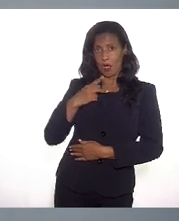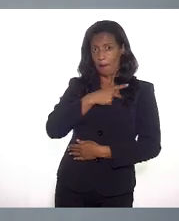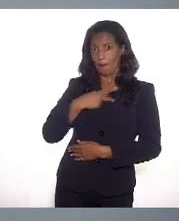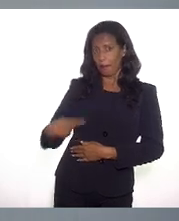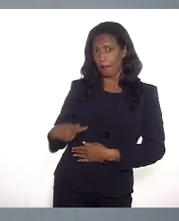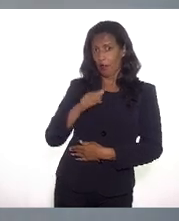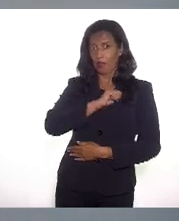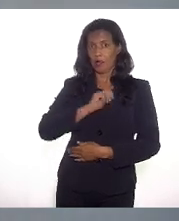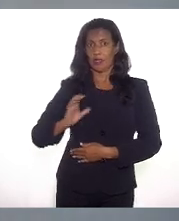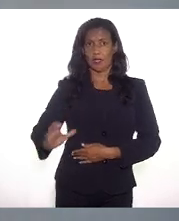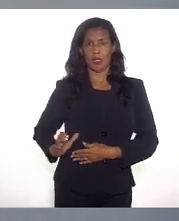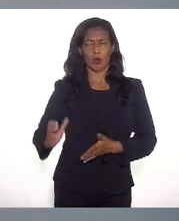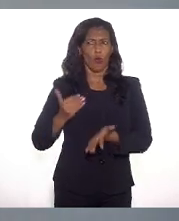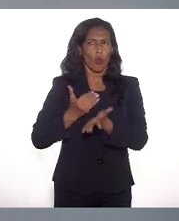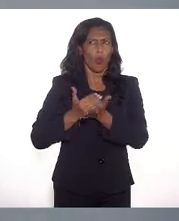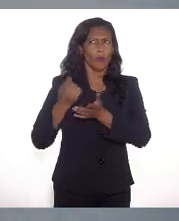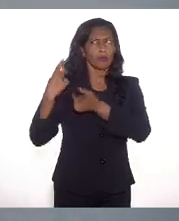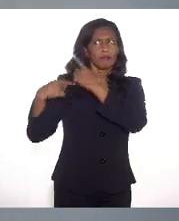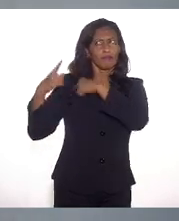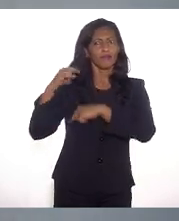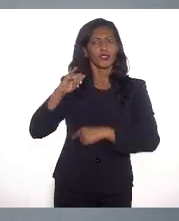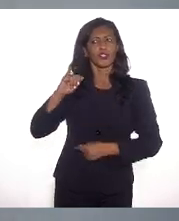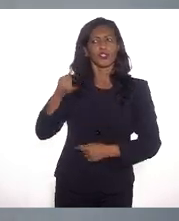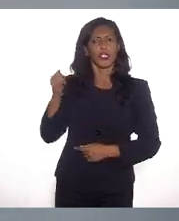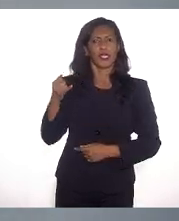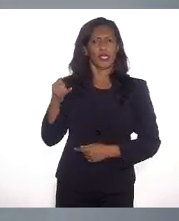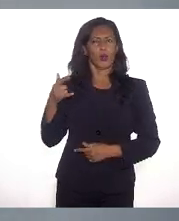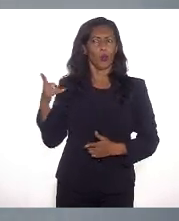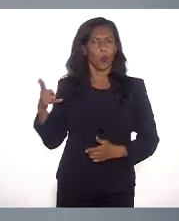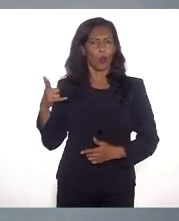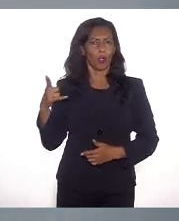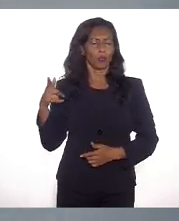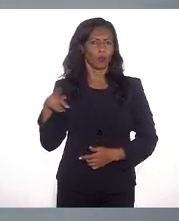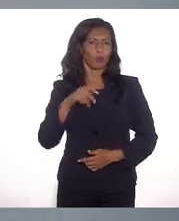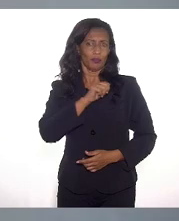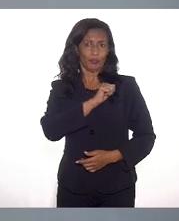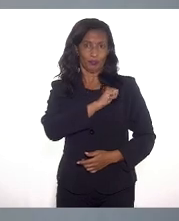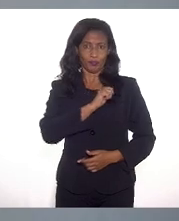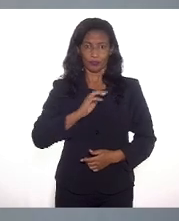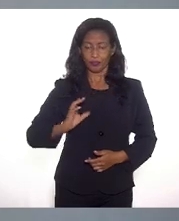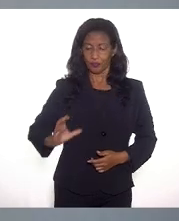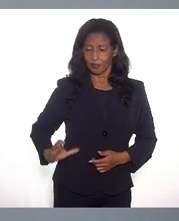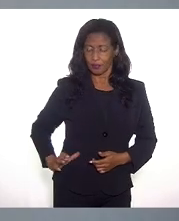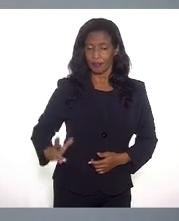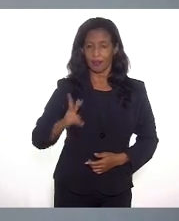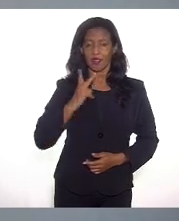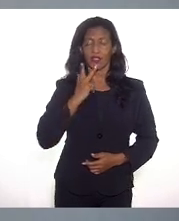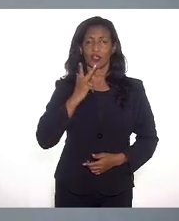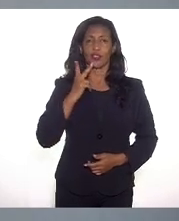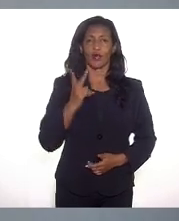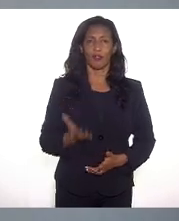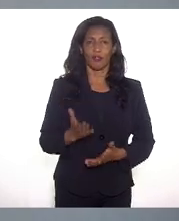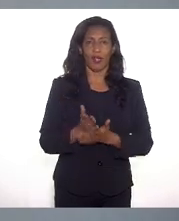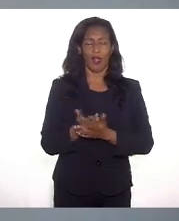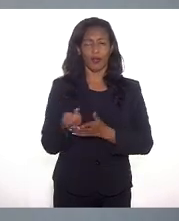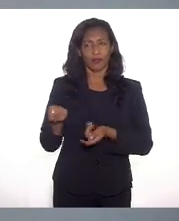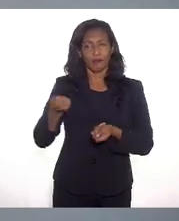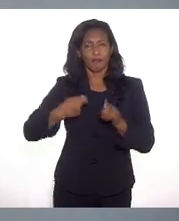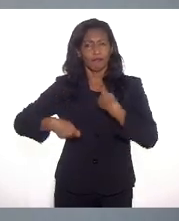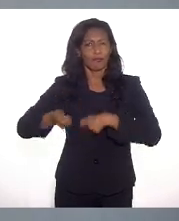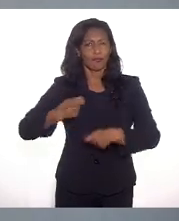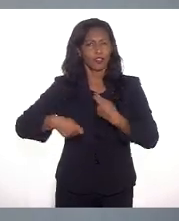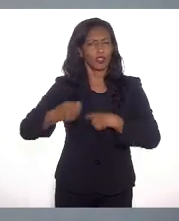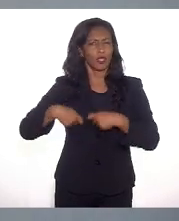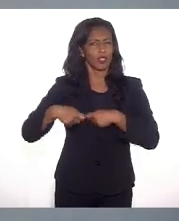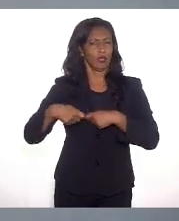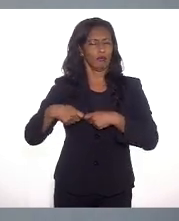no comecinho de janeiro, quando o presidente Siciliano falava que a gente tinha administrativos no fim do